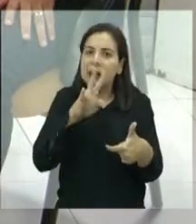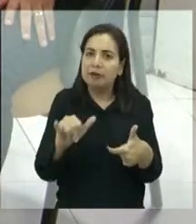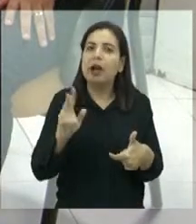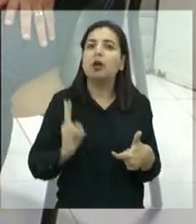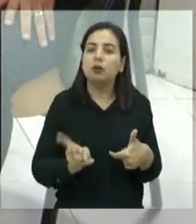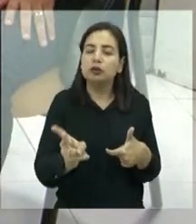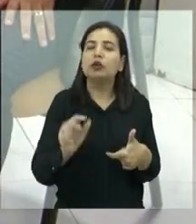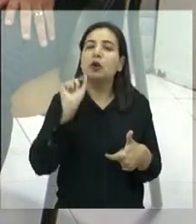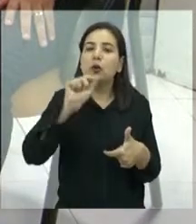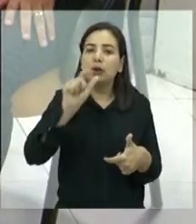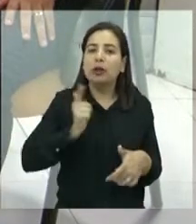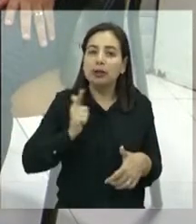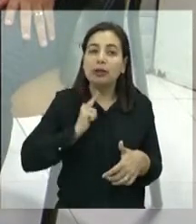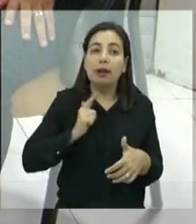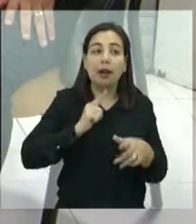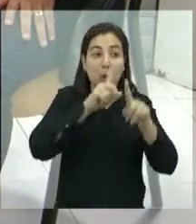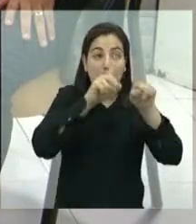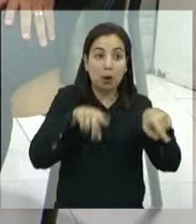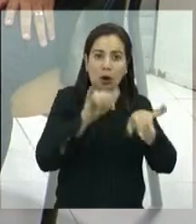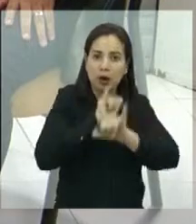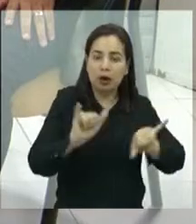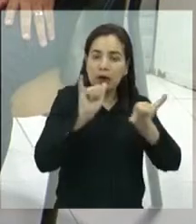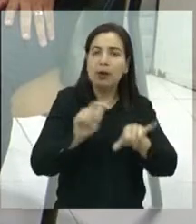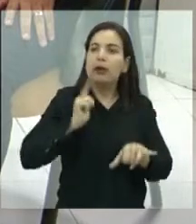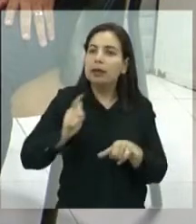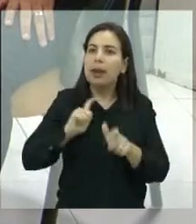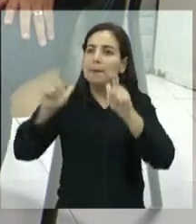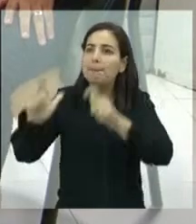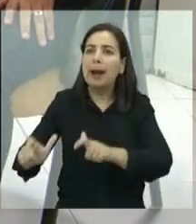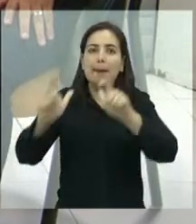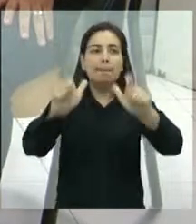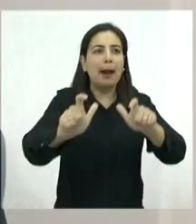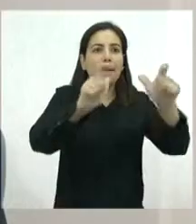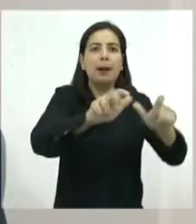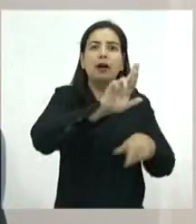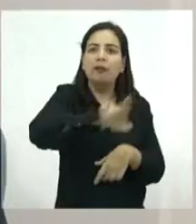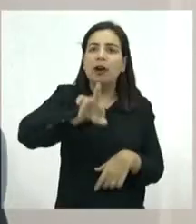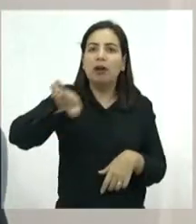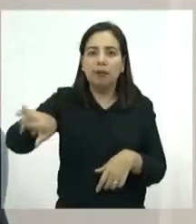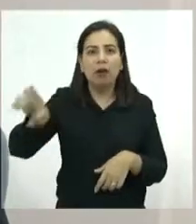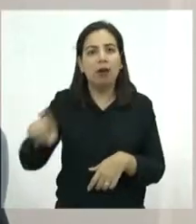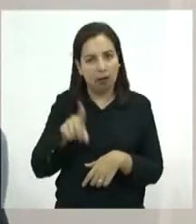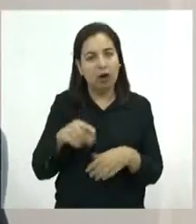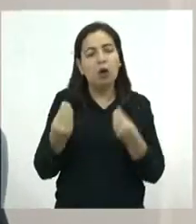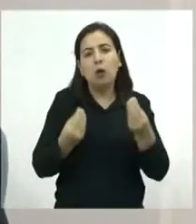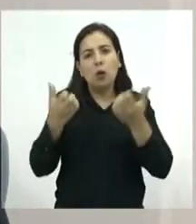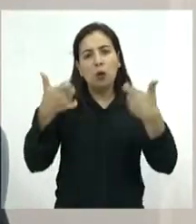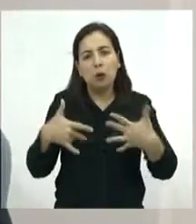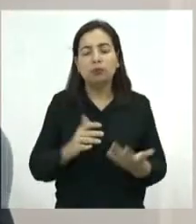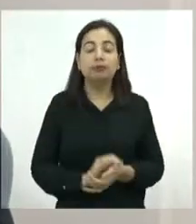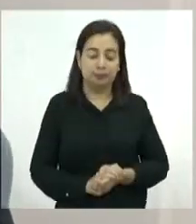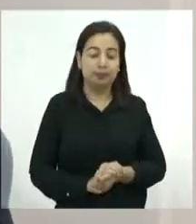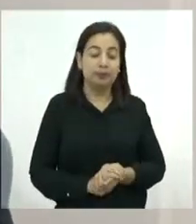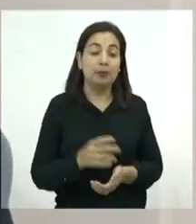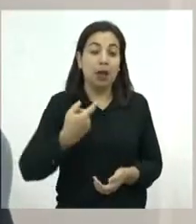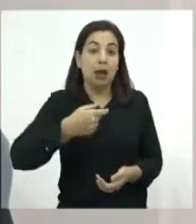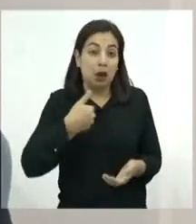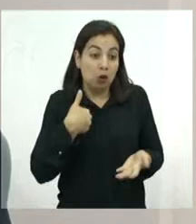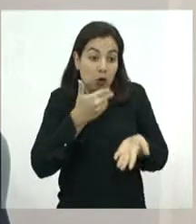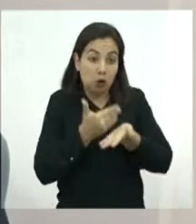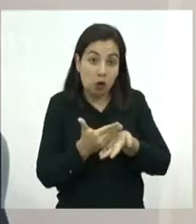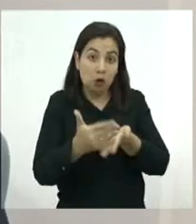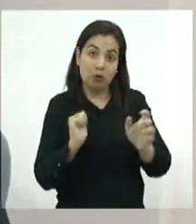senhor executa esse programa, num bairro diferente, evidente, né? Isso. Nos 2 primeiros anos do nosso mandato, nós fizemos